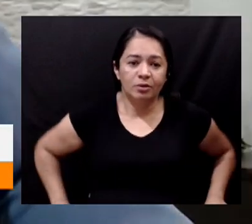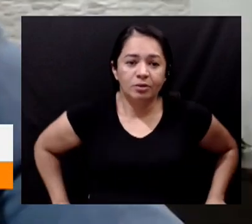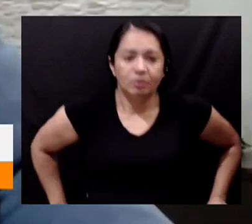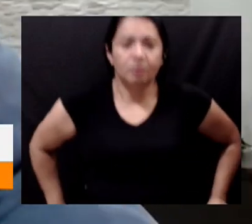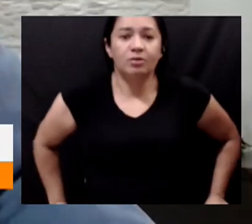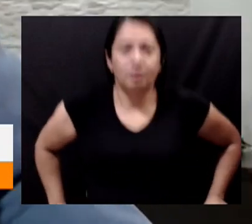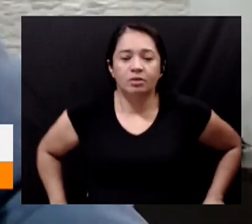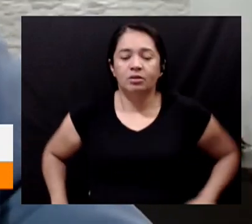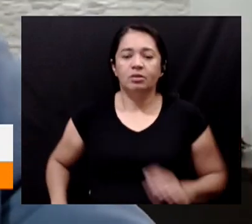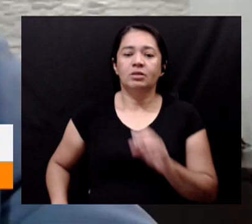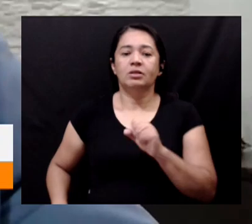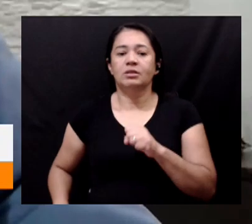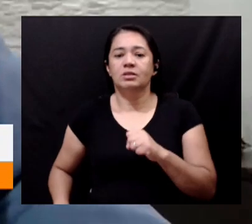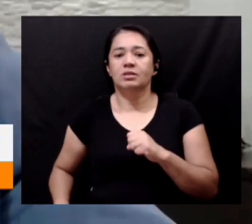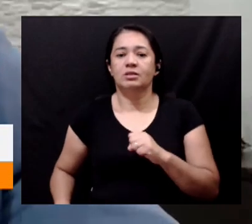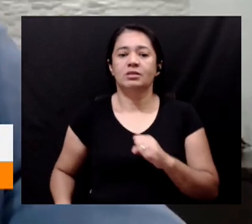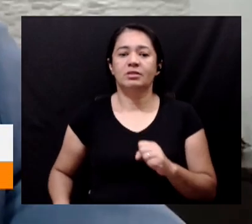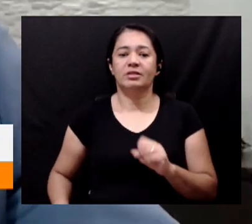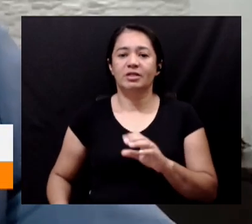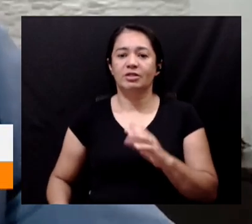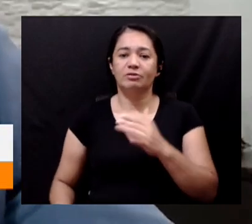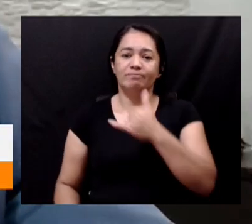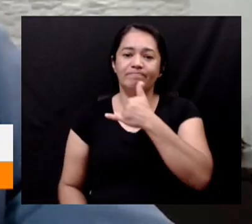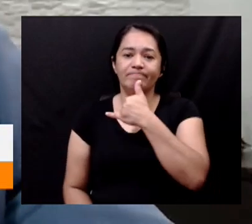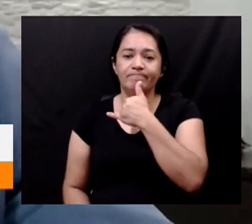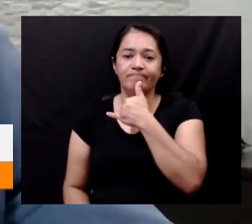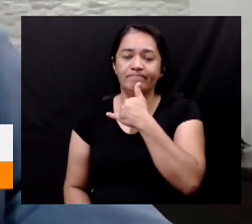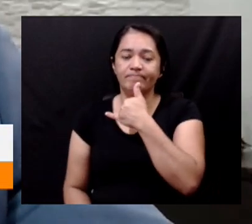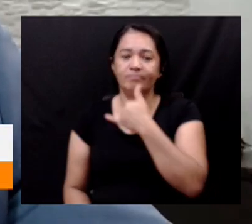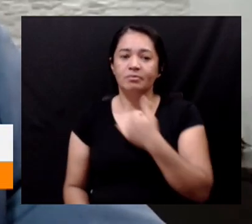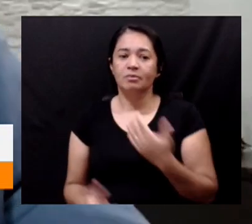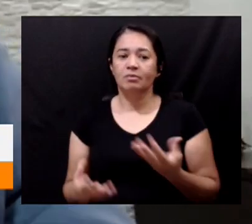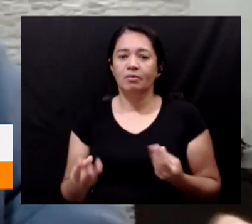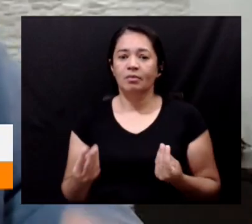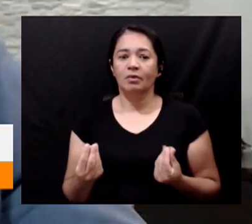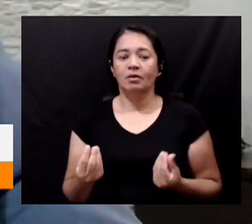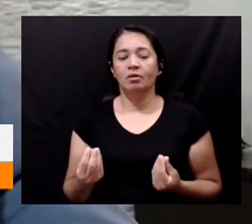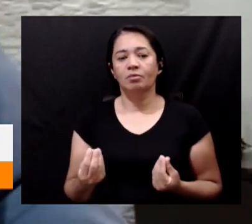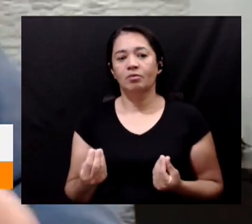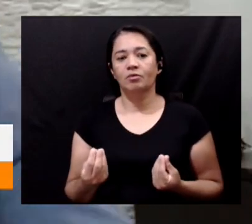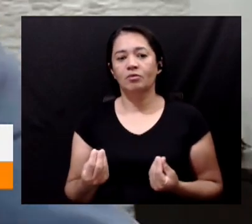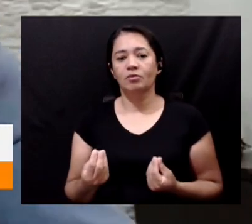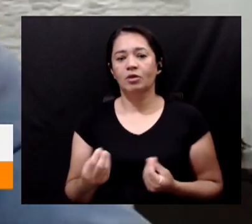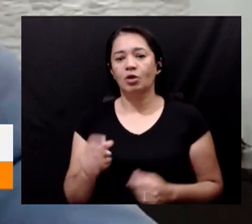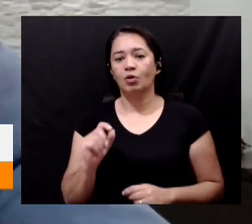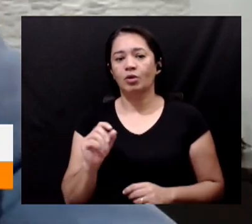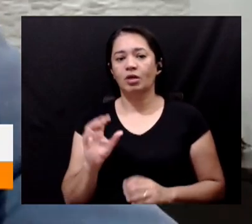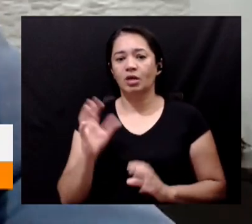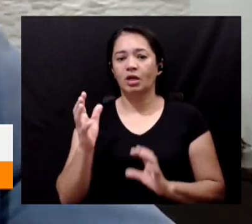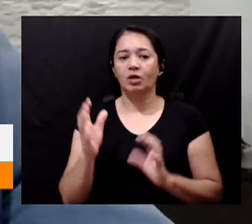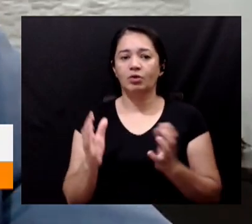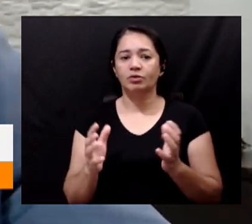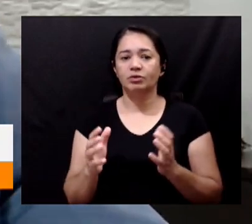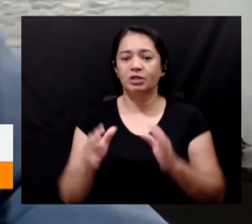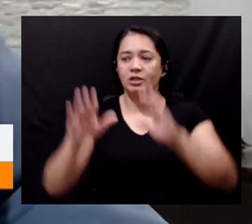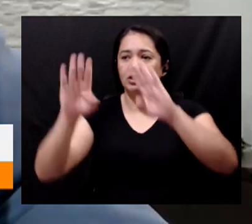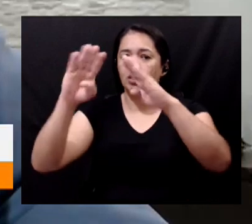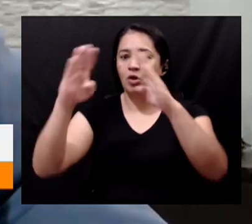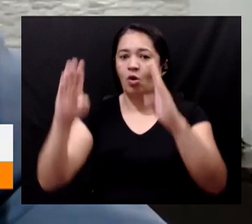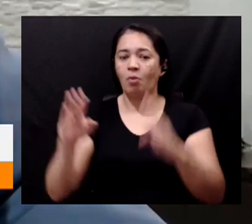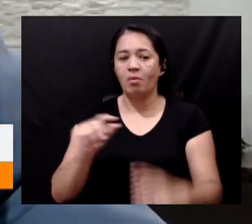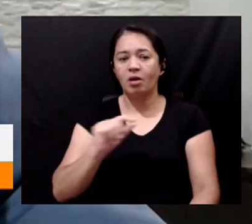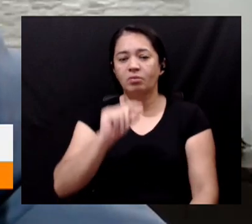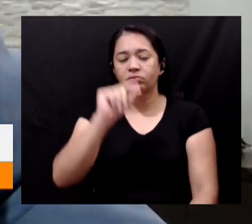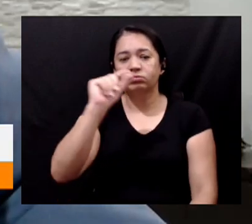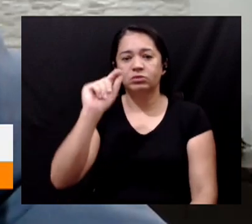Exatamente, é uma situação lamentável, né? Infelizmente, o que ocorre, como o próprio mapa, né, no site do Instituto demonstra,